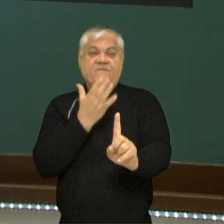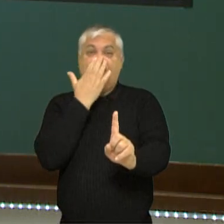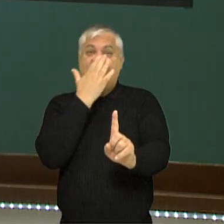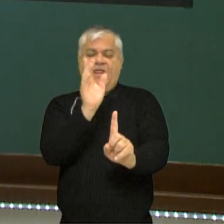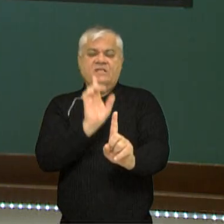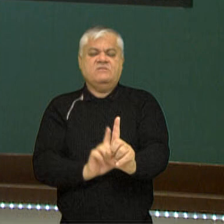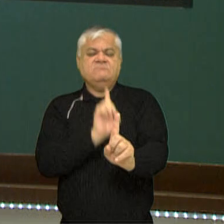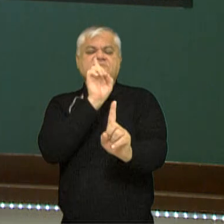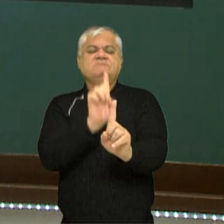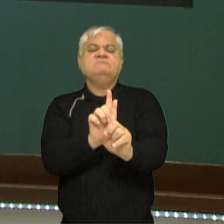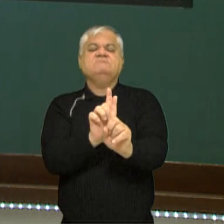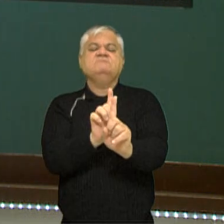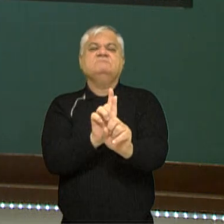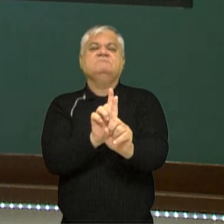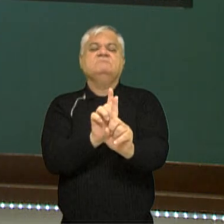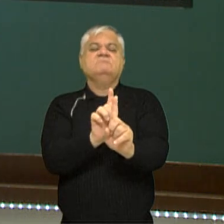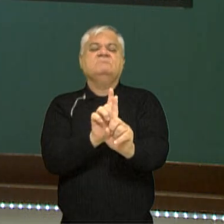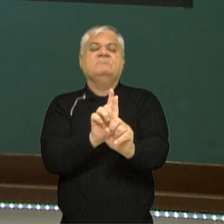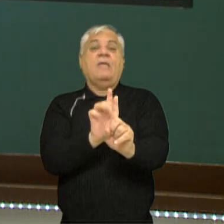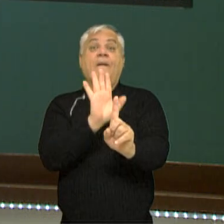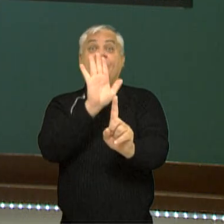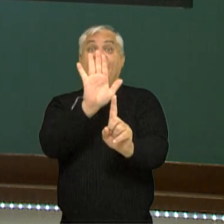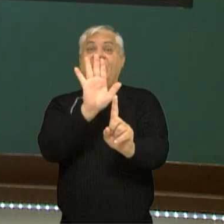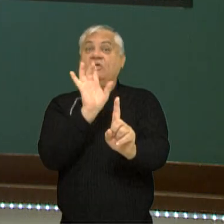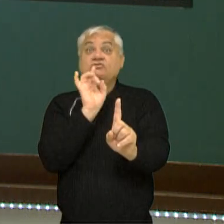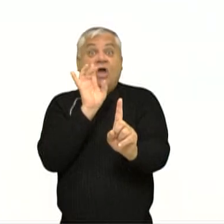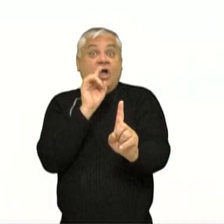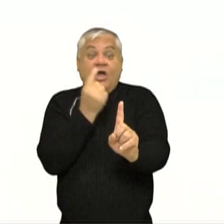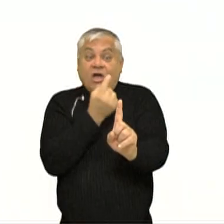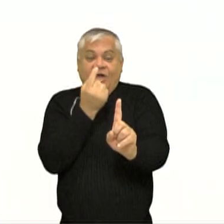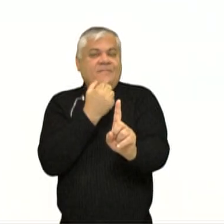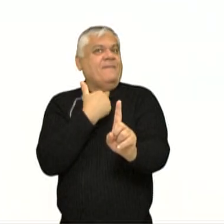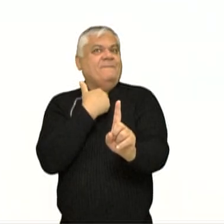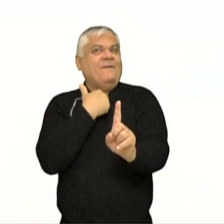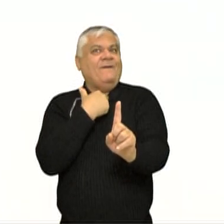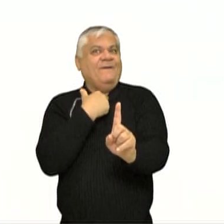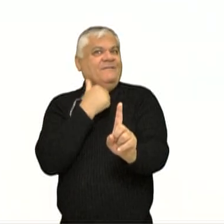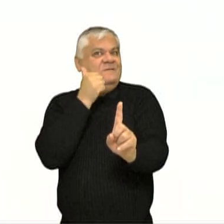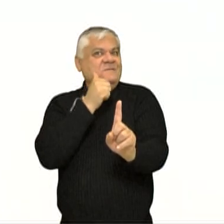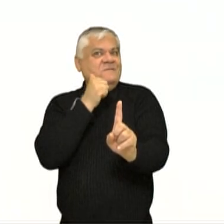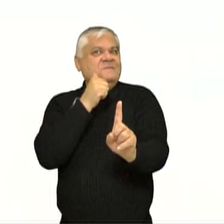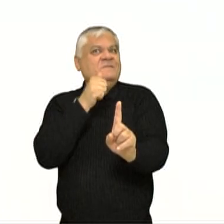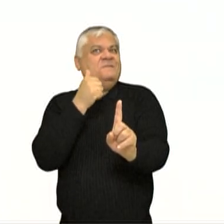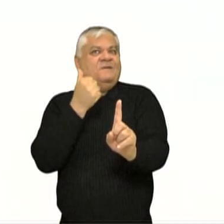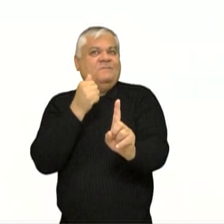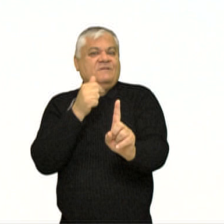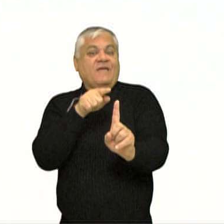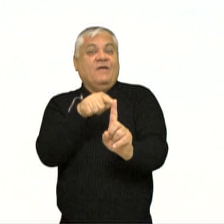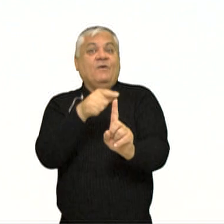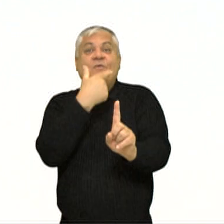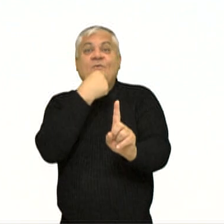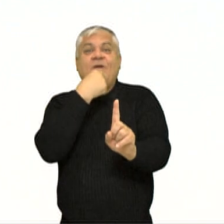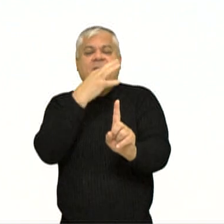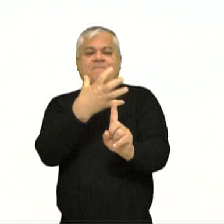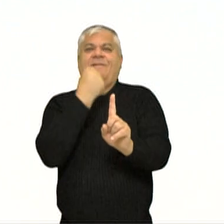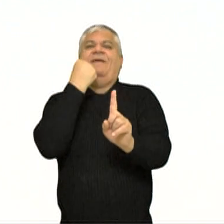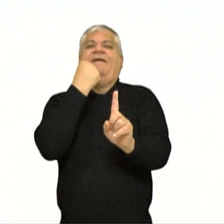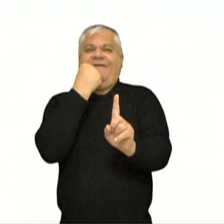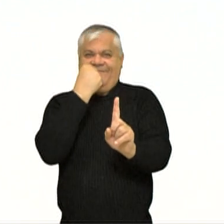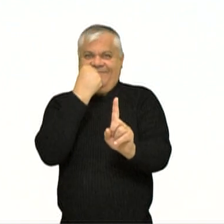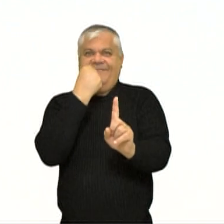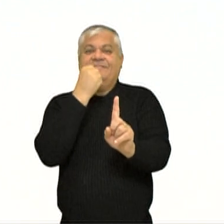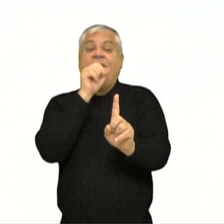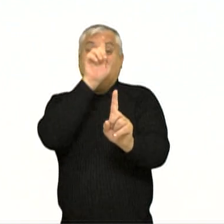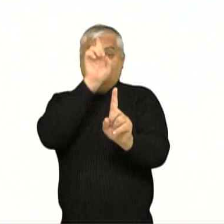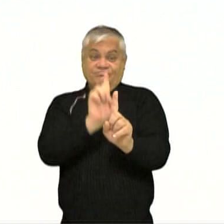adversário, tá? Mas ela não pode fazer isso sozinha, senão ela vai ser capturada pelo próprio rei. Ela precisa, quando